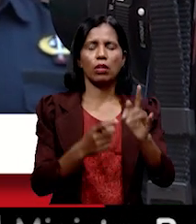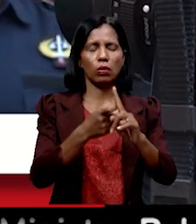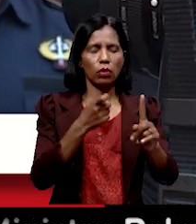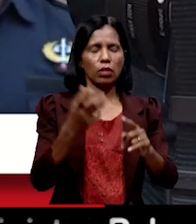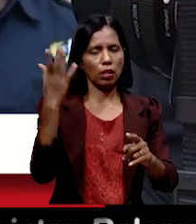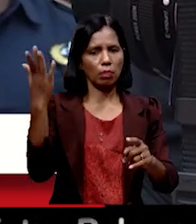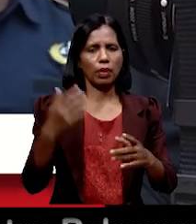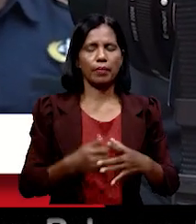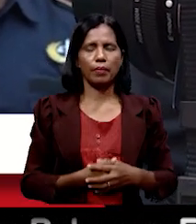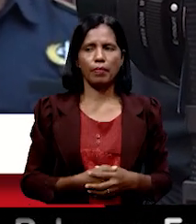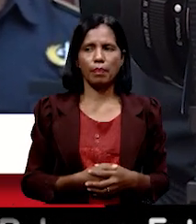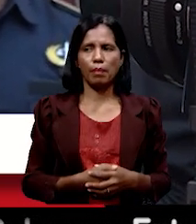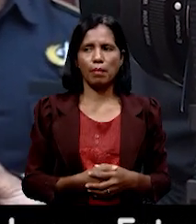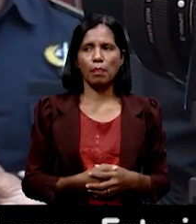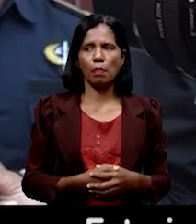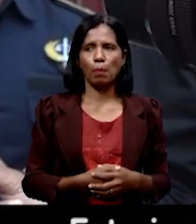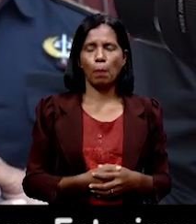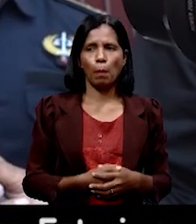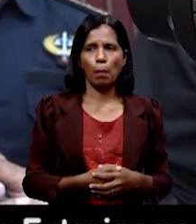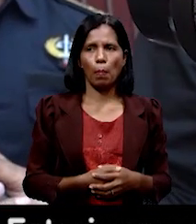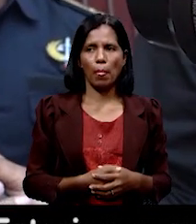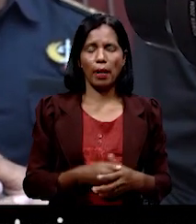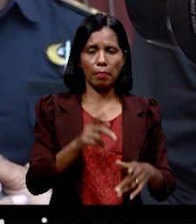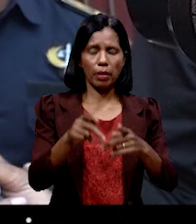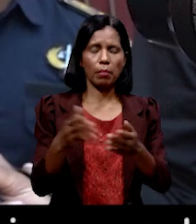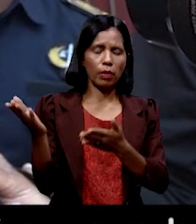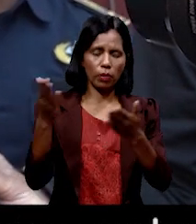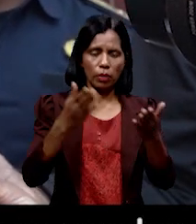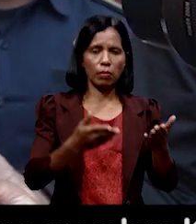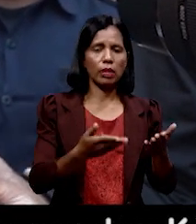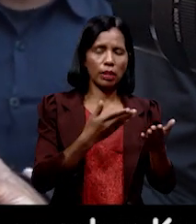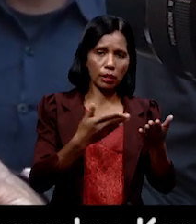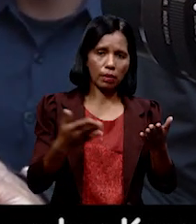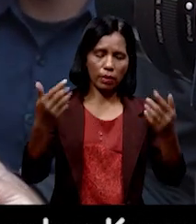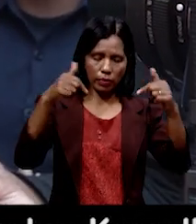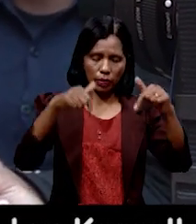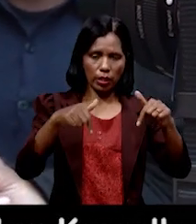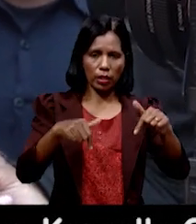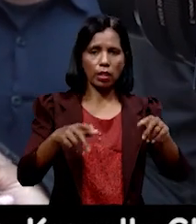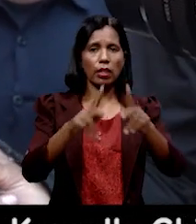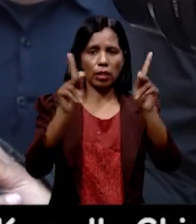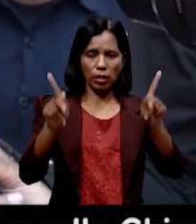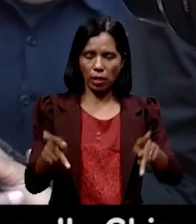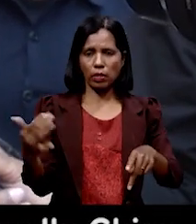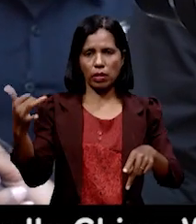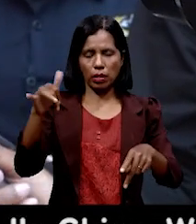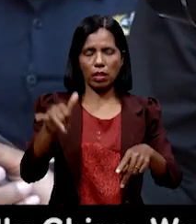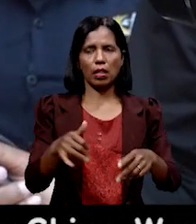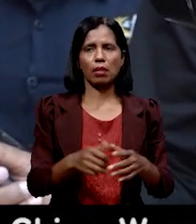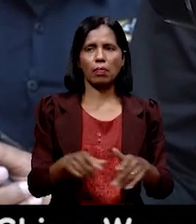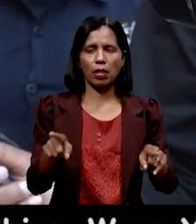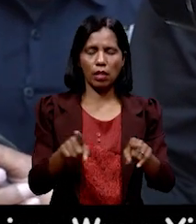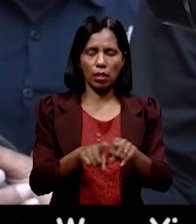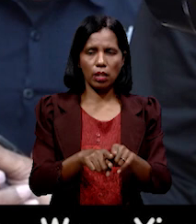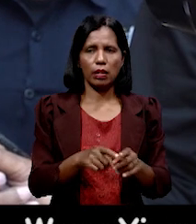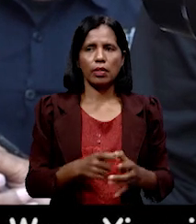e origin supplier e depois vão ir aos estabelecimentos sirané. Ele não é, mas ninguém contagem,